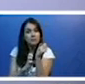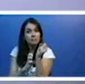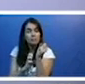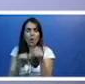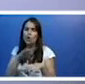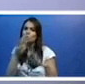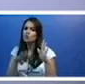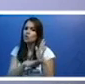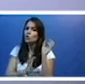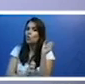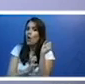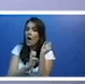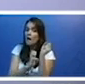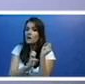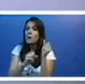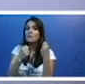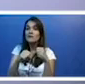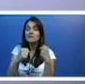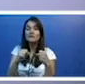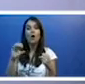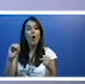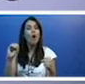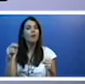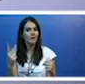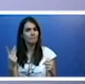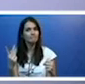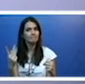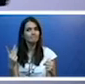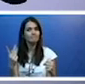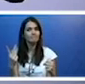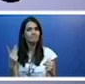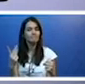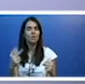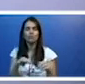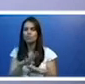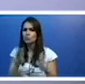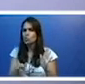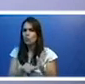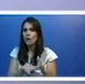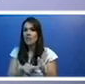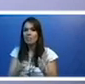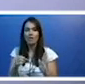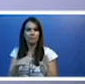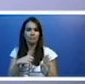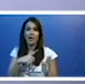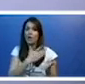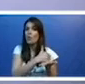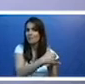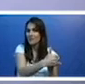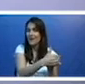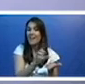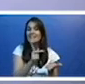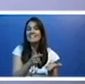com hidrogênio, mas toda base termina com OH. Mas não tem hidrogênio no começo, então